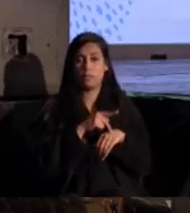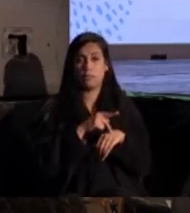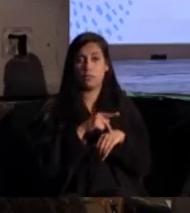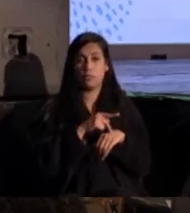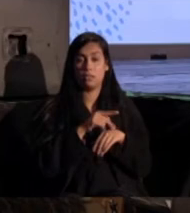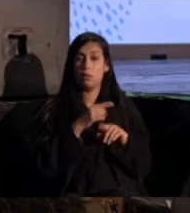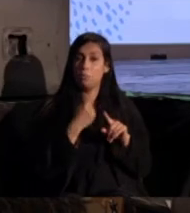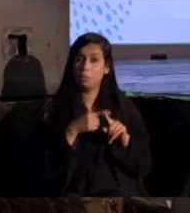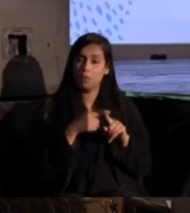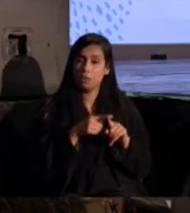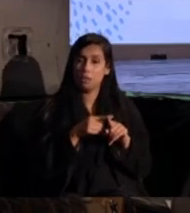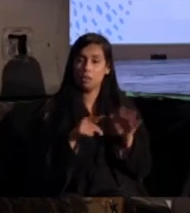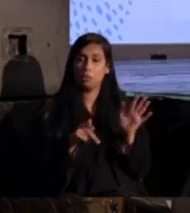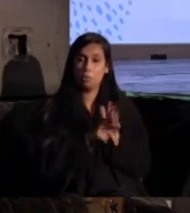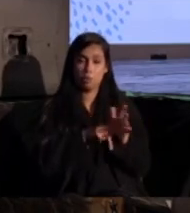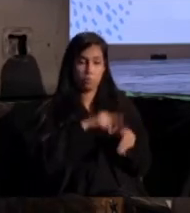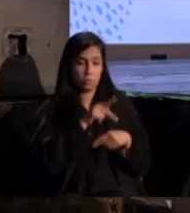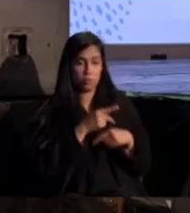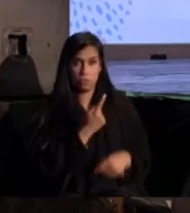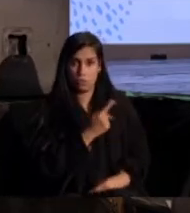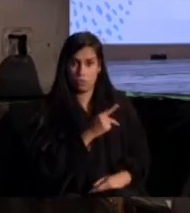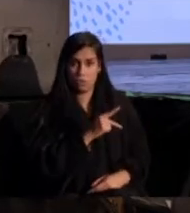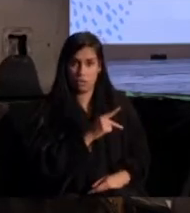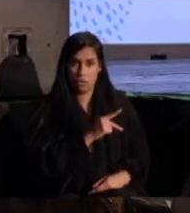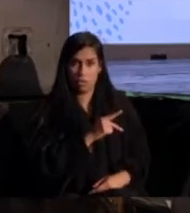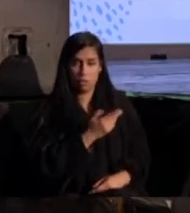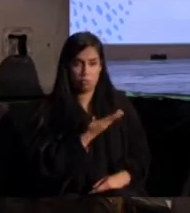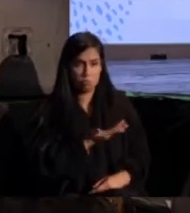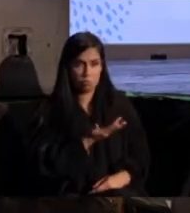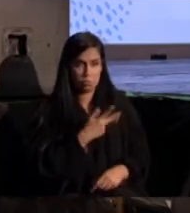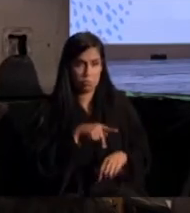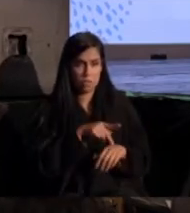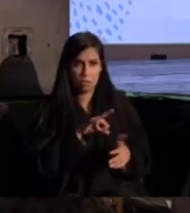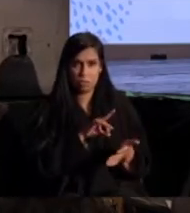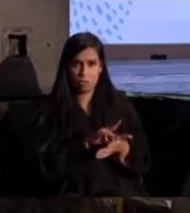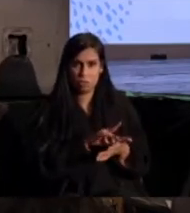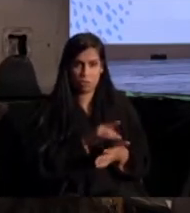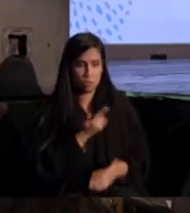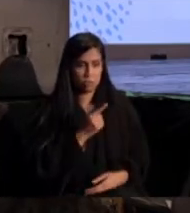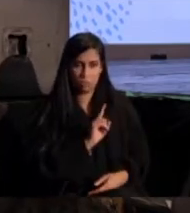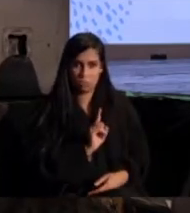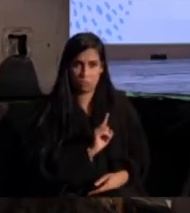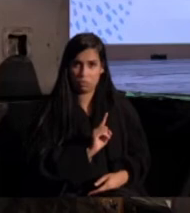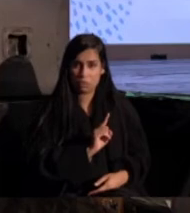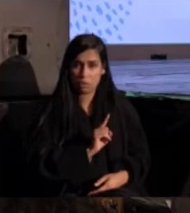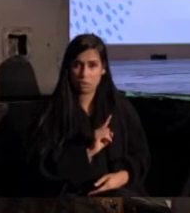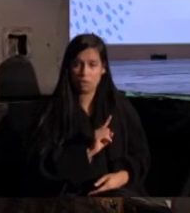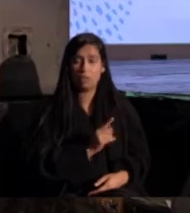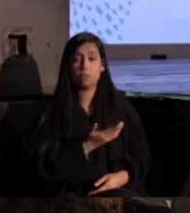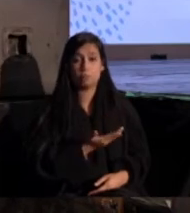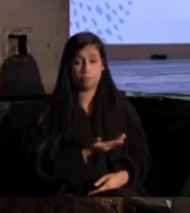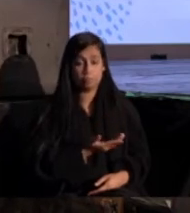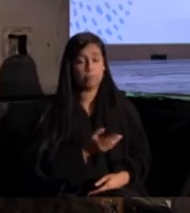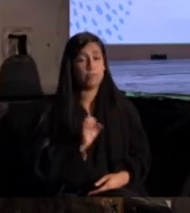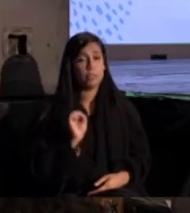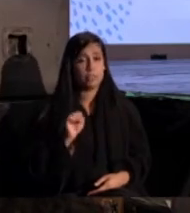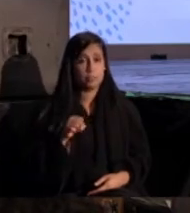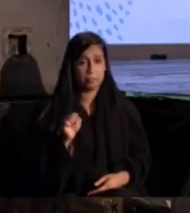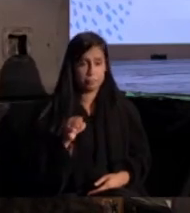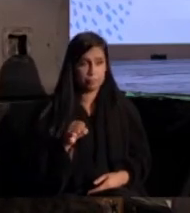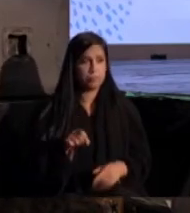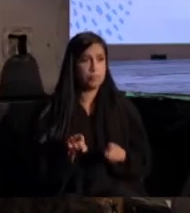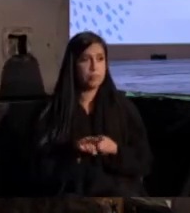capturadas e escravizadas, reduzidas a essa condição, né? Alguém dizia, e se diz ainda em universidade, vieram